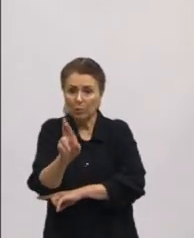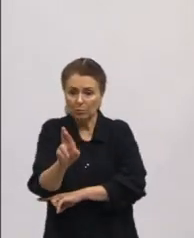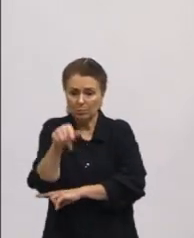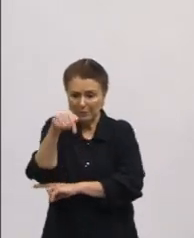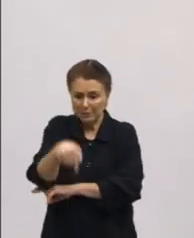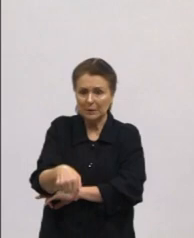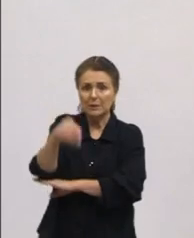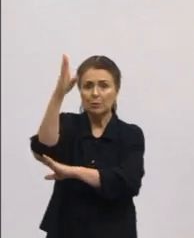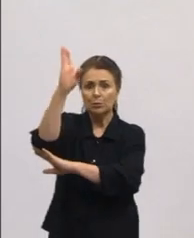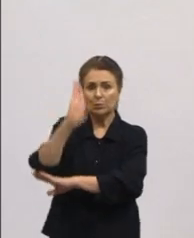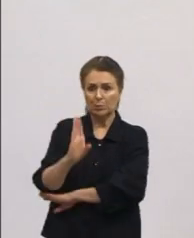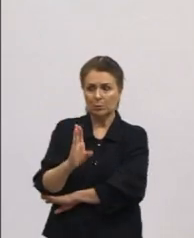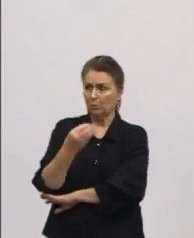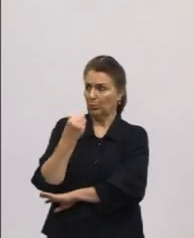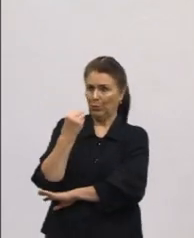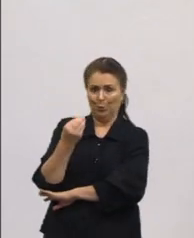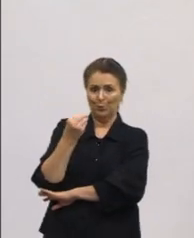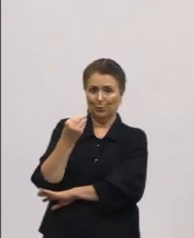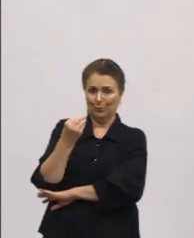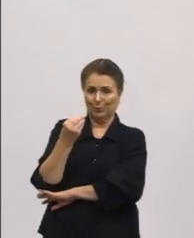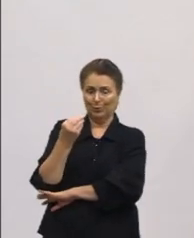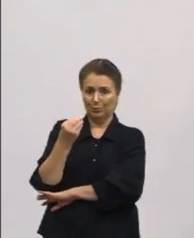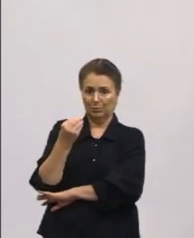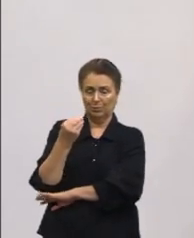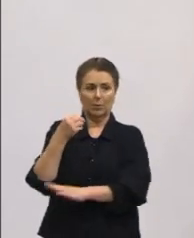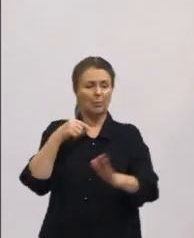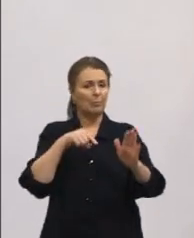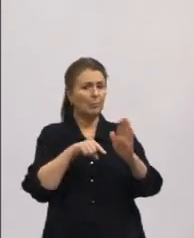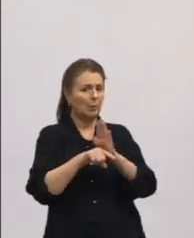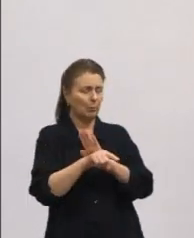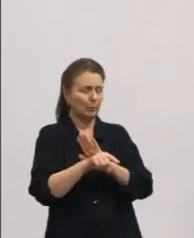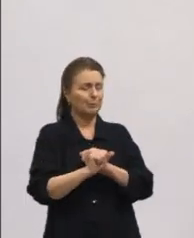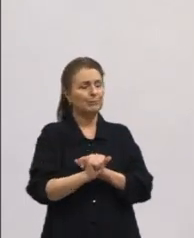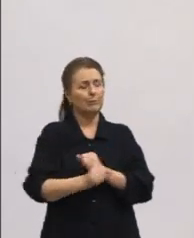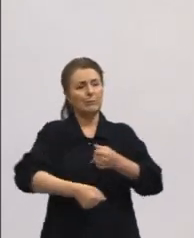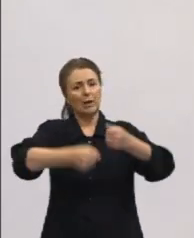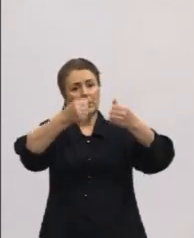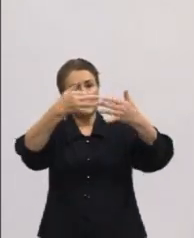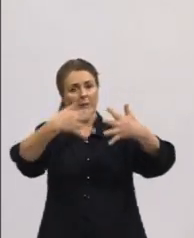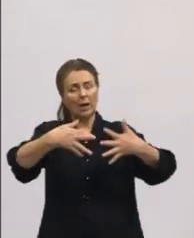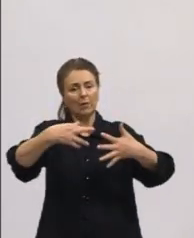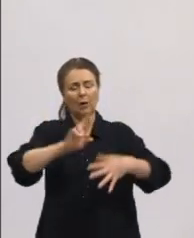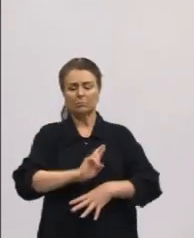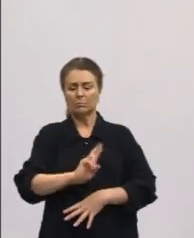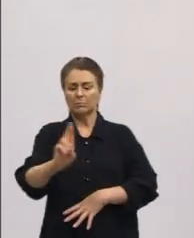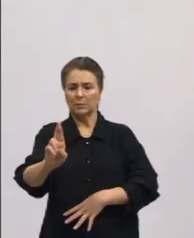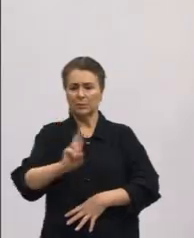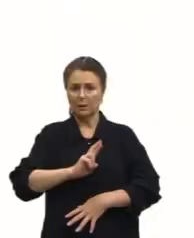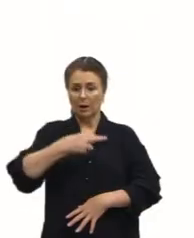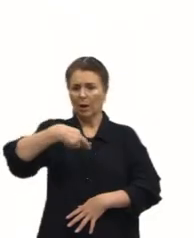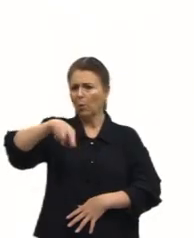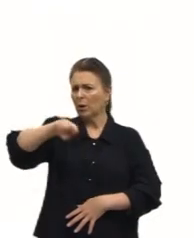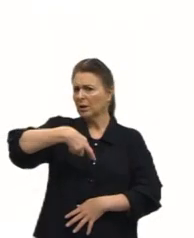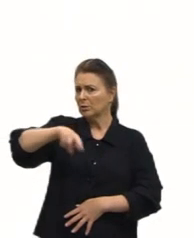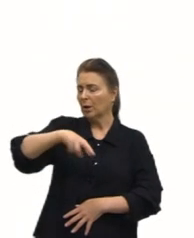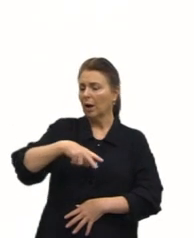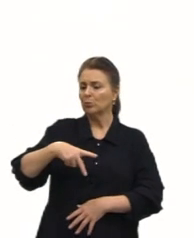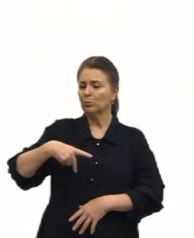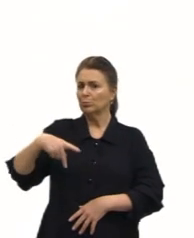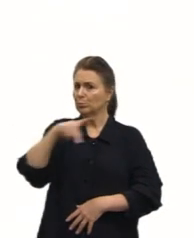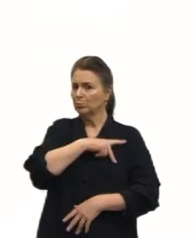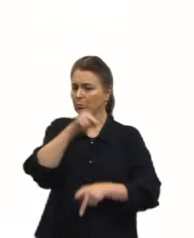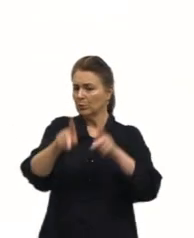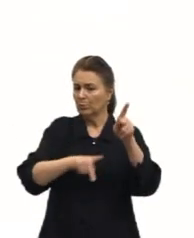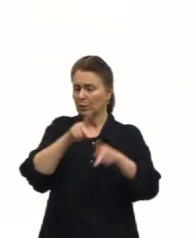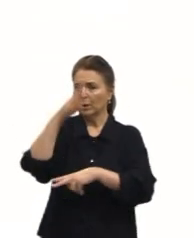como então caiu uma questão que ela falava sobre a religiosidade popular no Brasil e